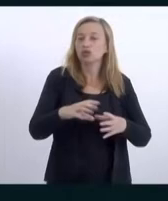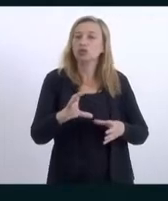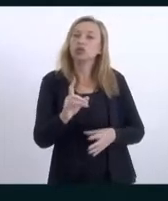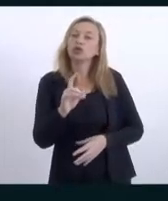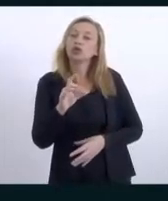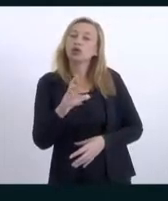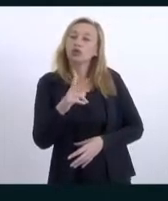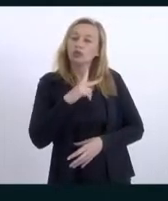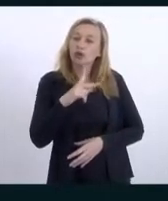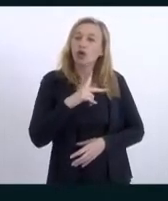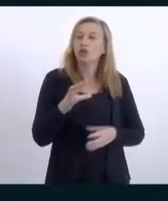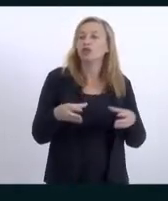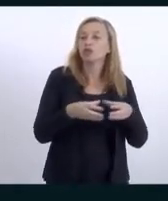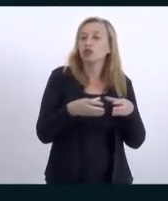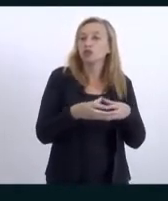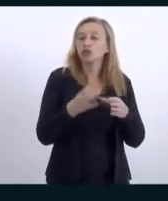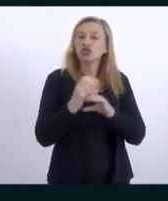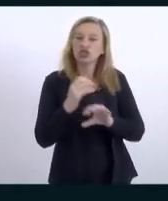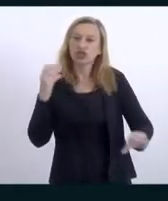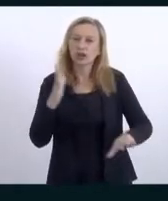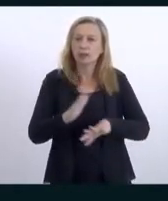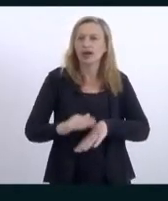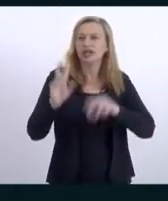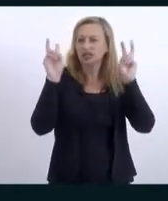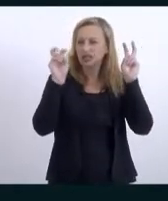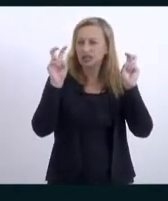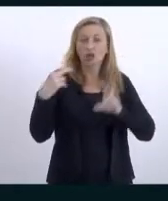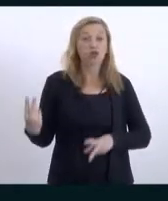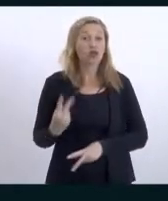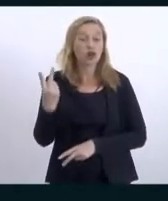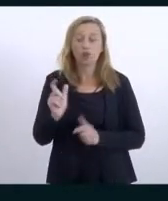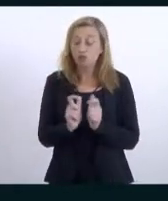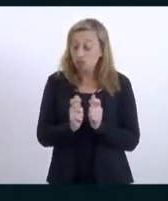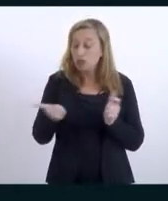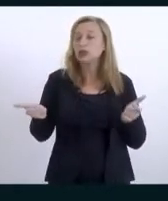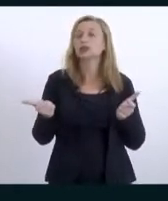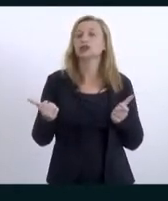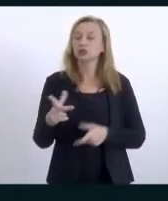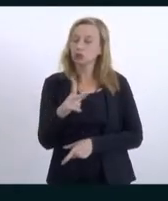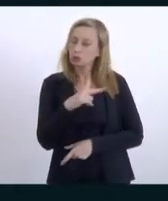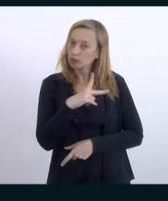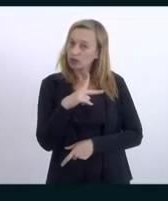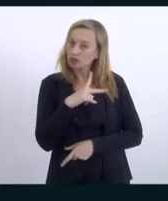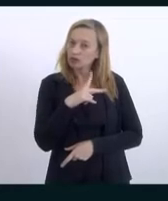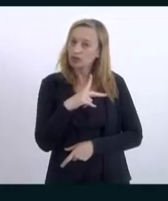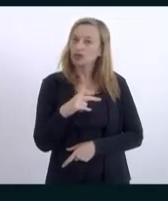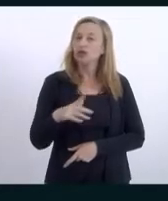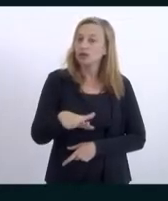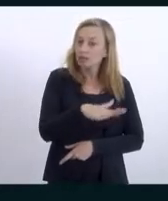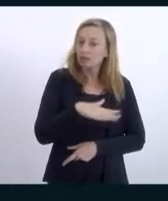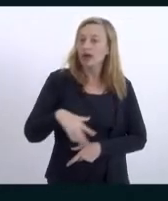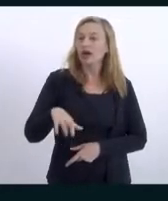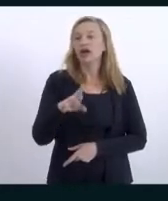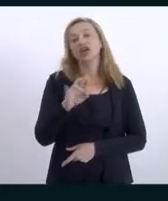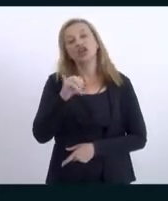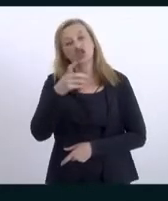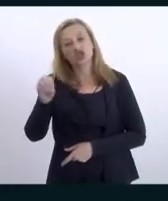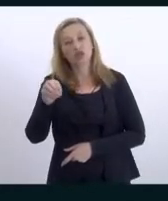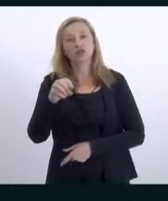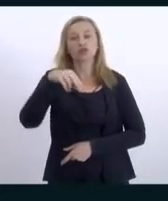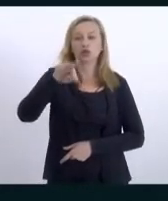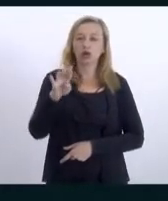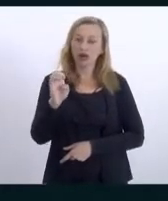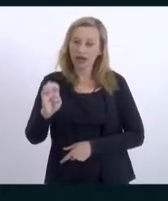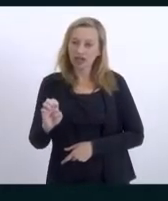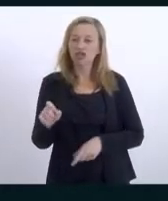inserimos um pouco mais nesse assunto, porque isso é de um valor enorme, particularmente para a região noroeste fluminense